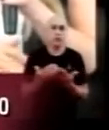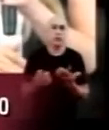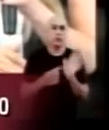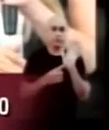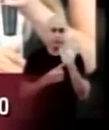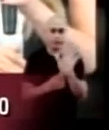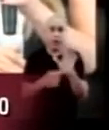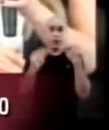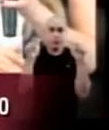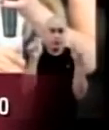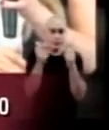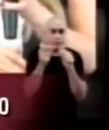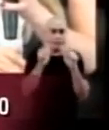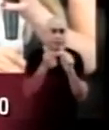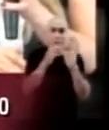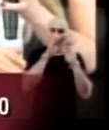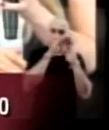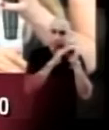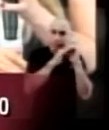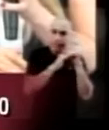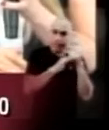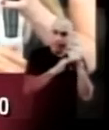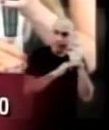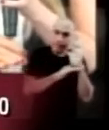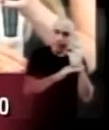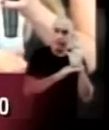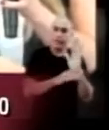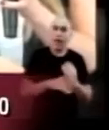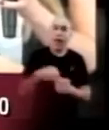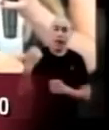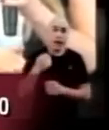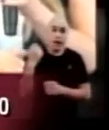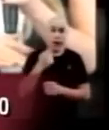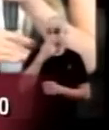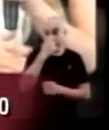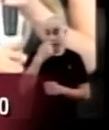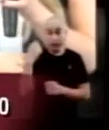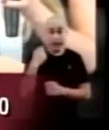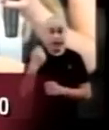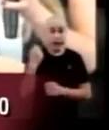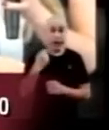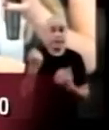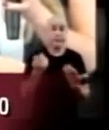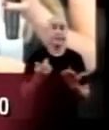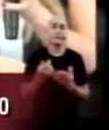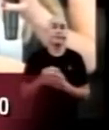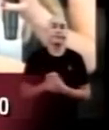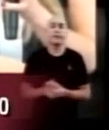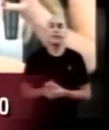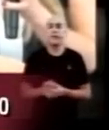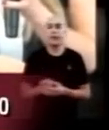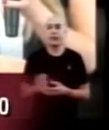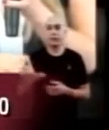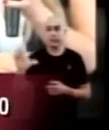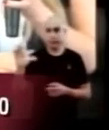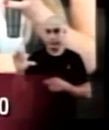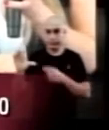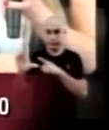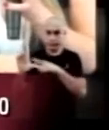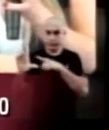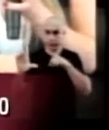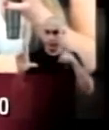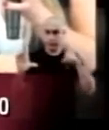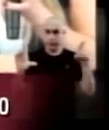essa queda dos casos internados, dos casos graves, e que nós precisamos aí fazer de tudo para mantê-la. Próximo.